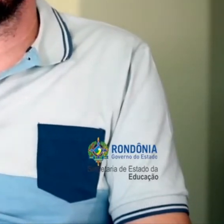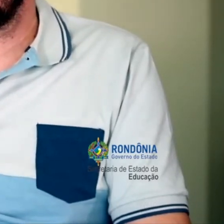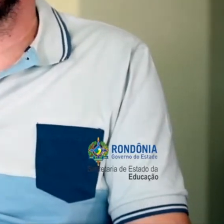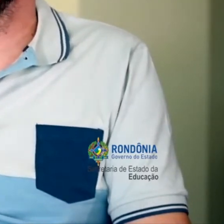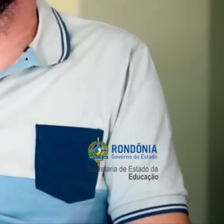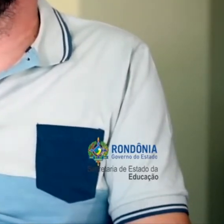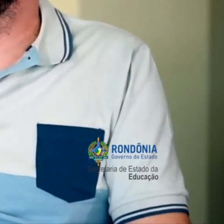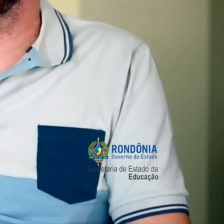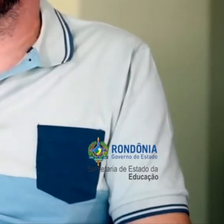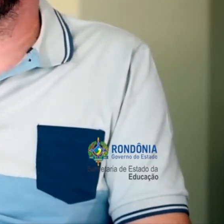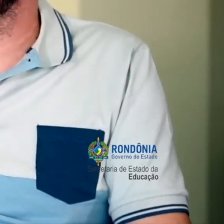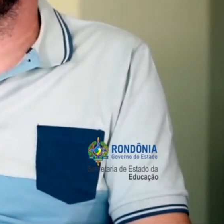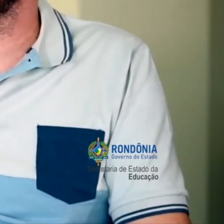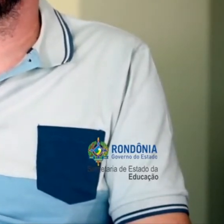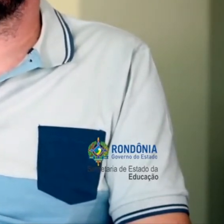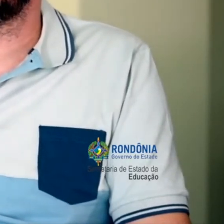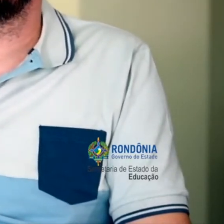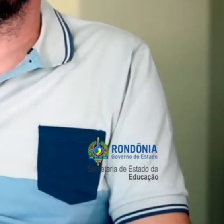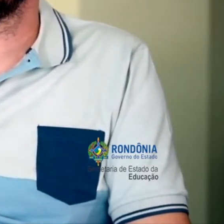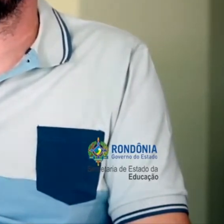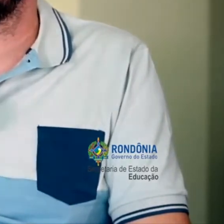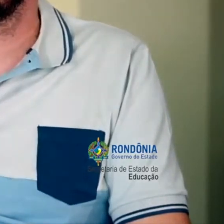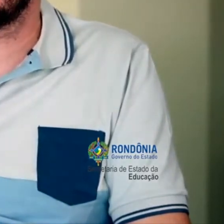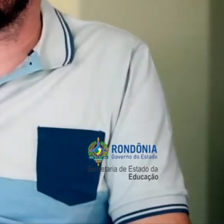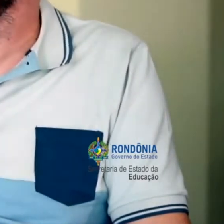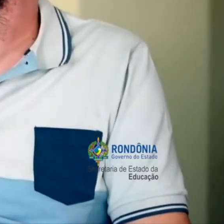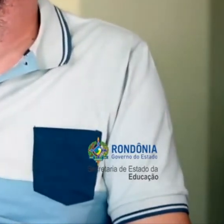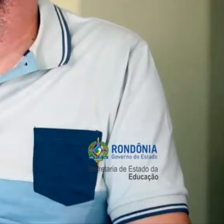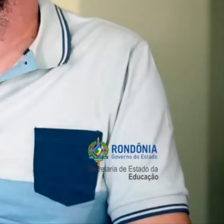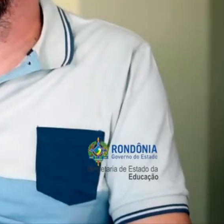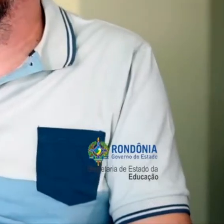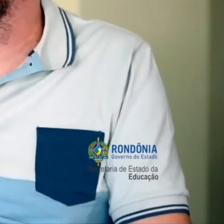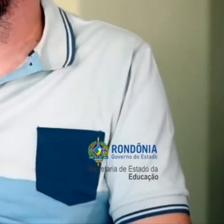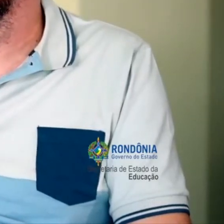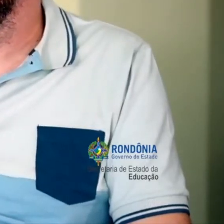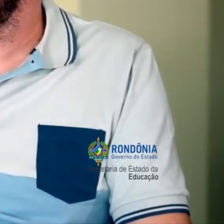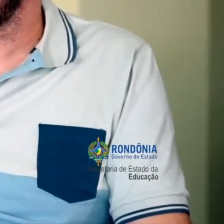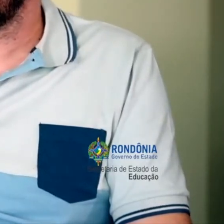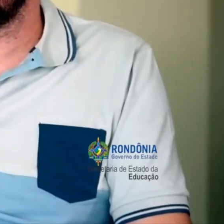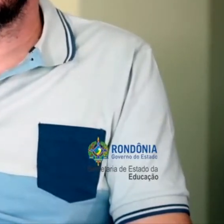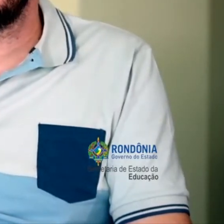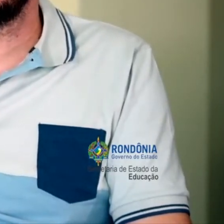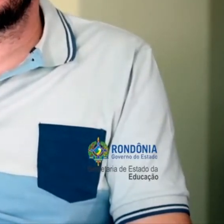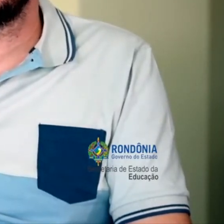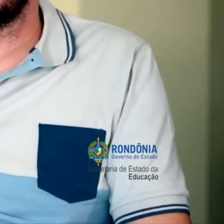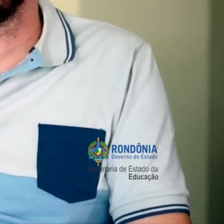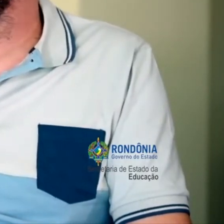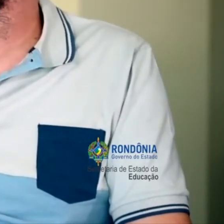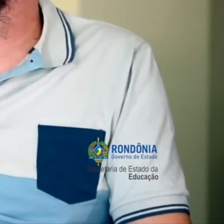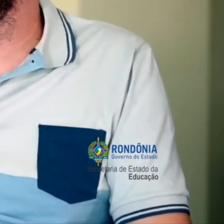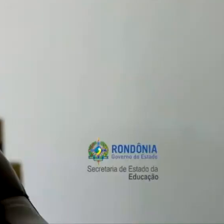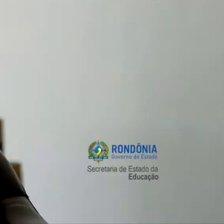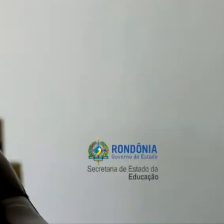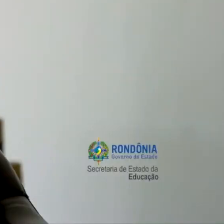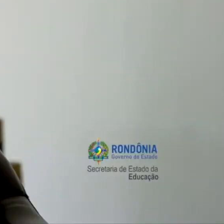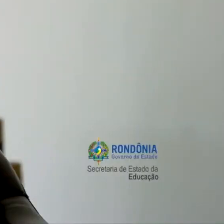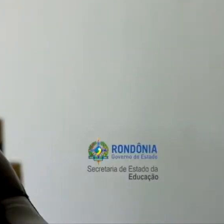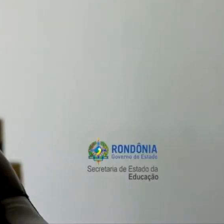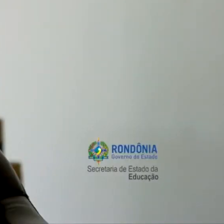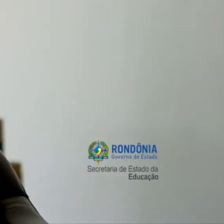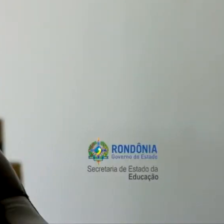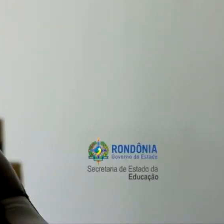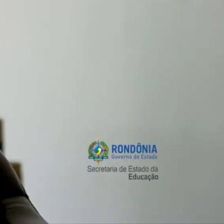ele dá a missão para esse Alcuino de assim, pensar um currículo básico. Então, surge aí